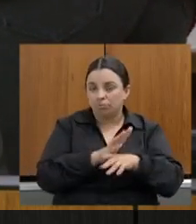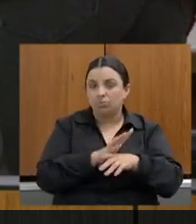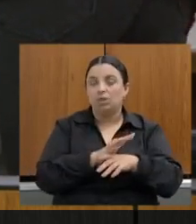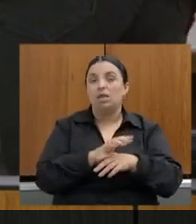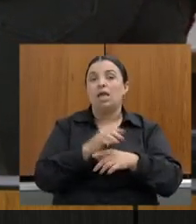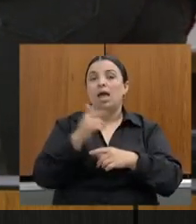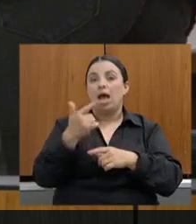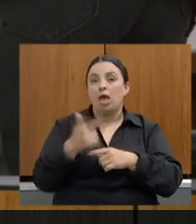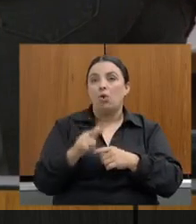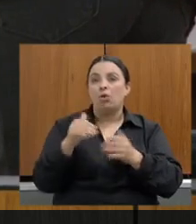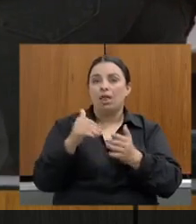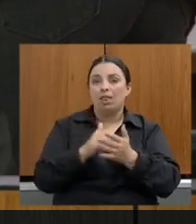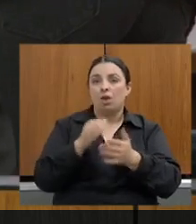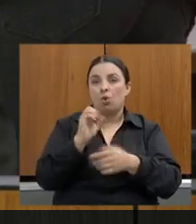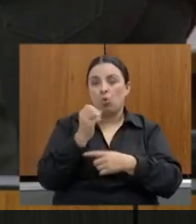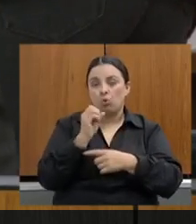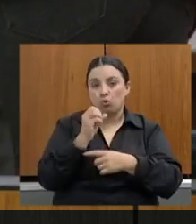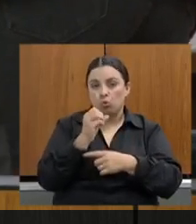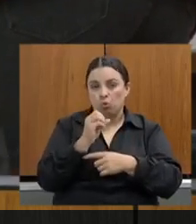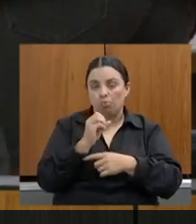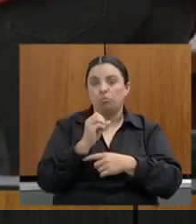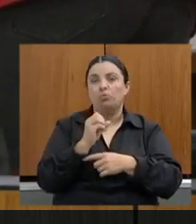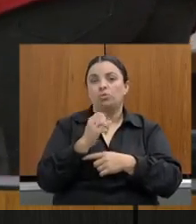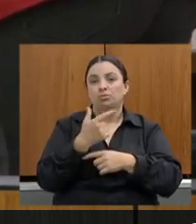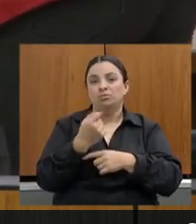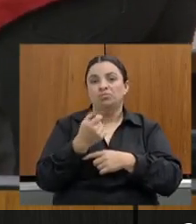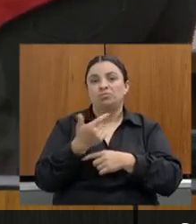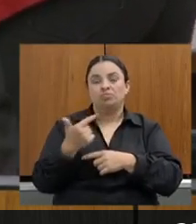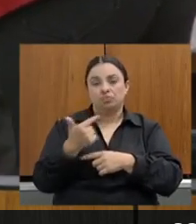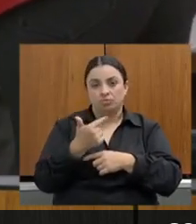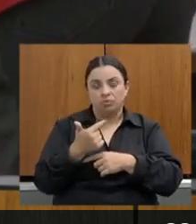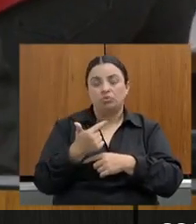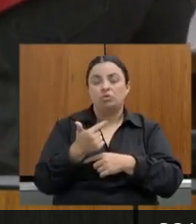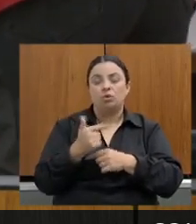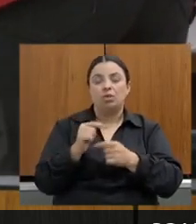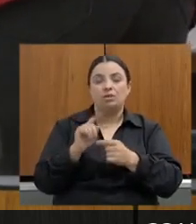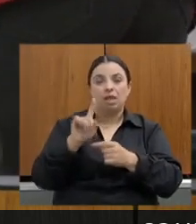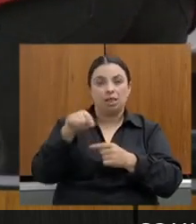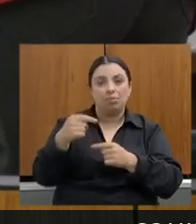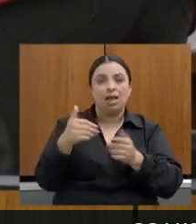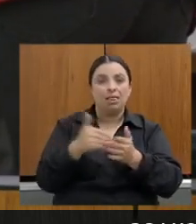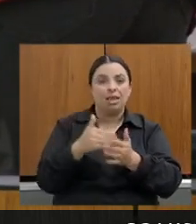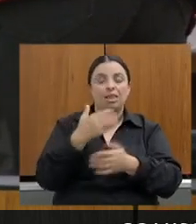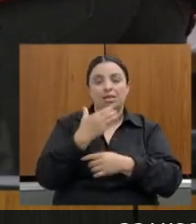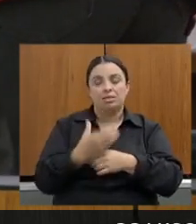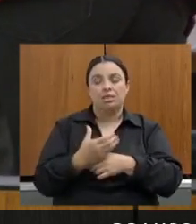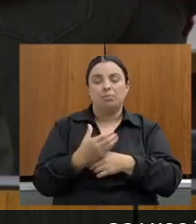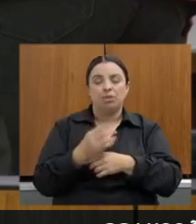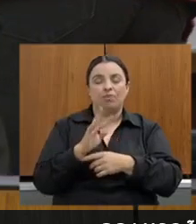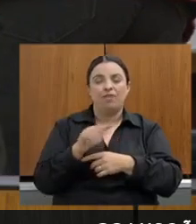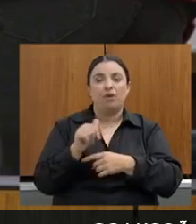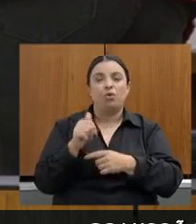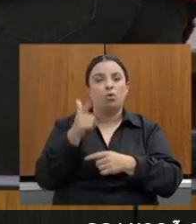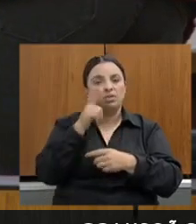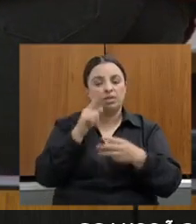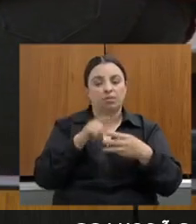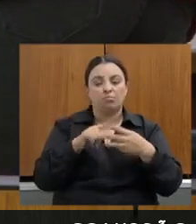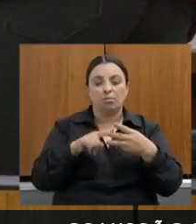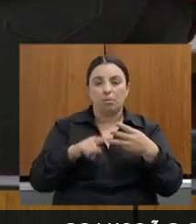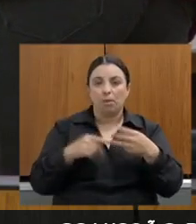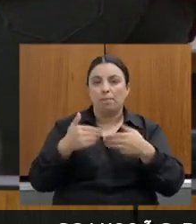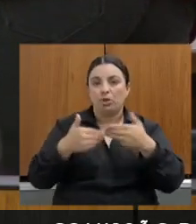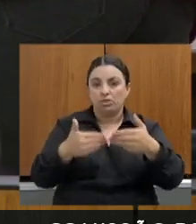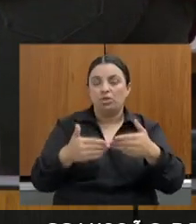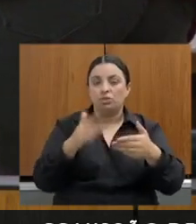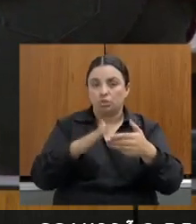outubro a referência outubro de 2022 então nós devemos ter fechar o ano com esses três processos